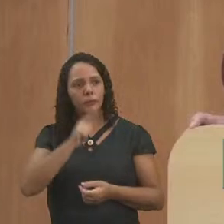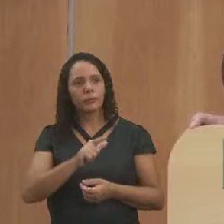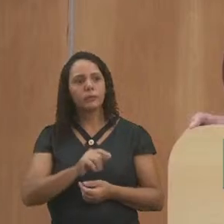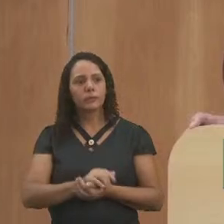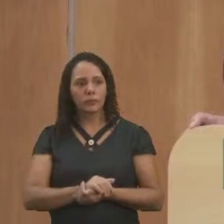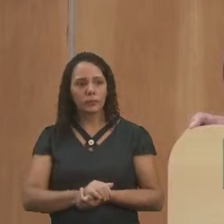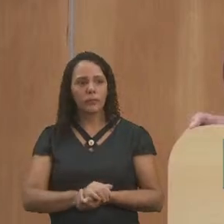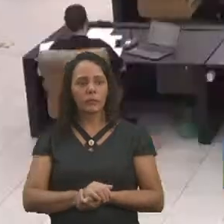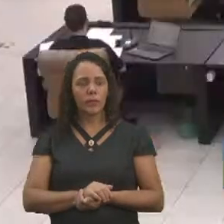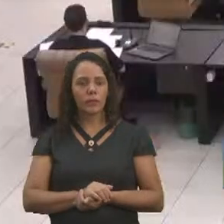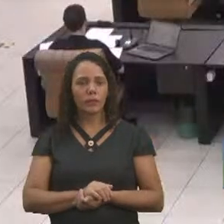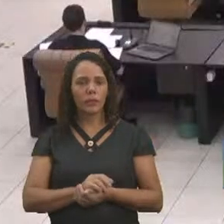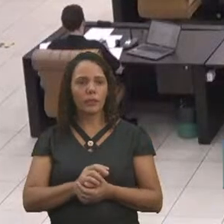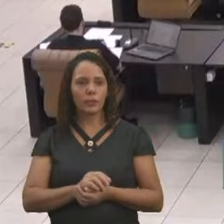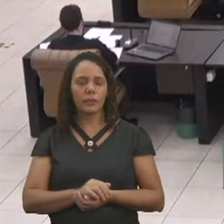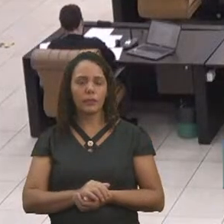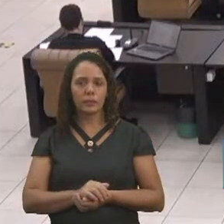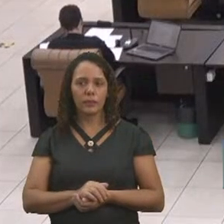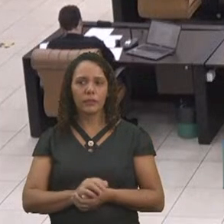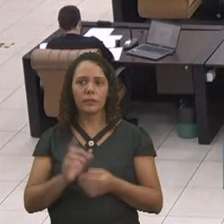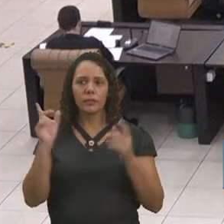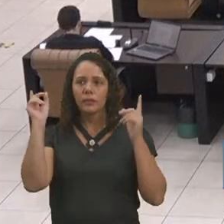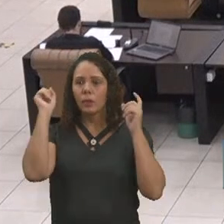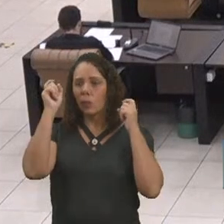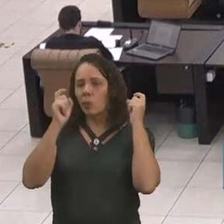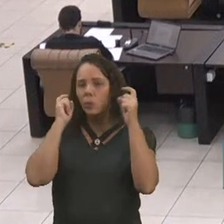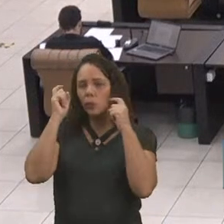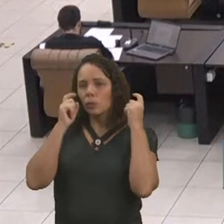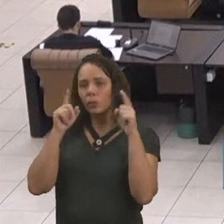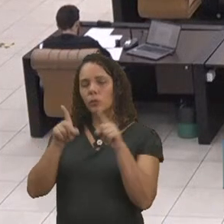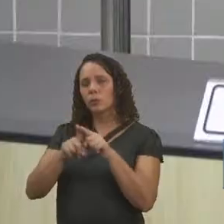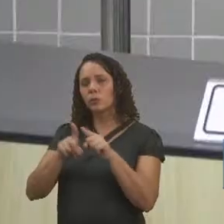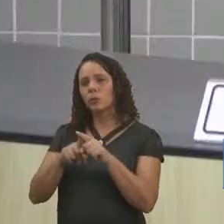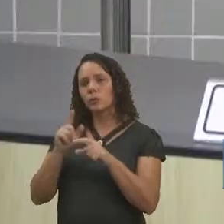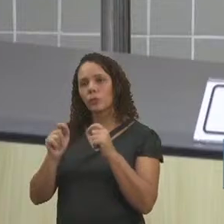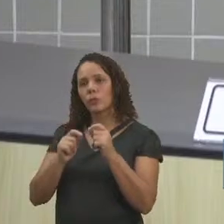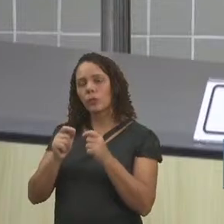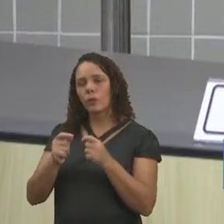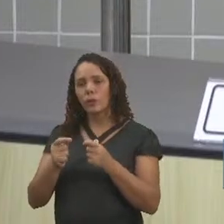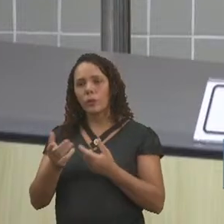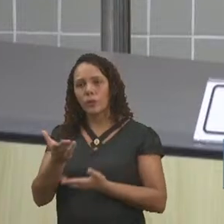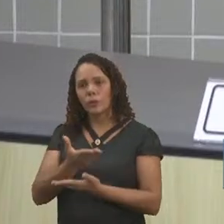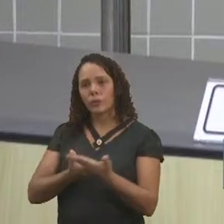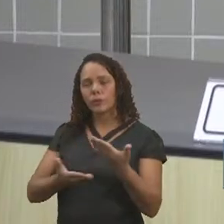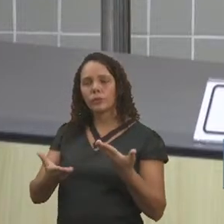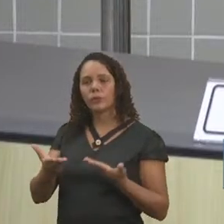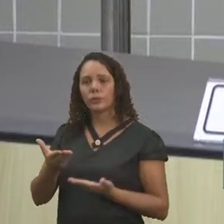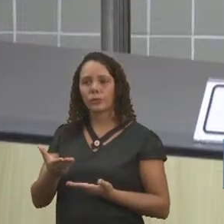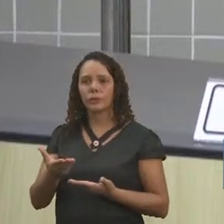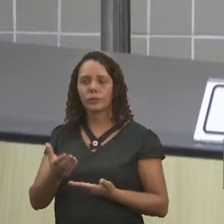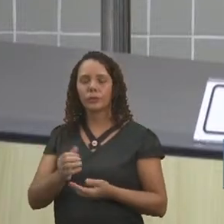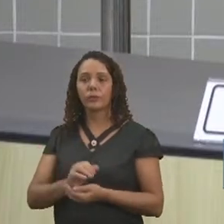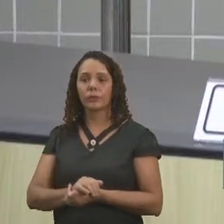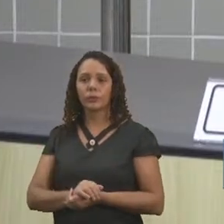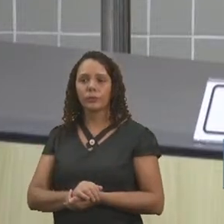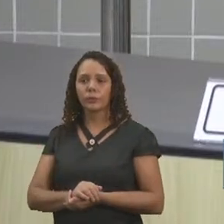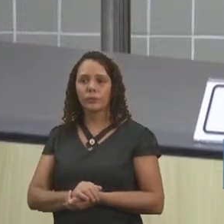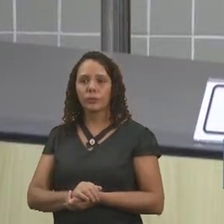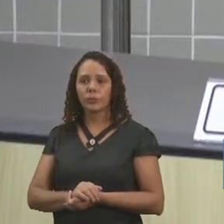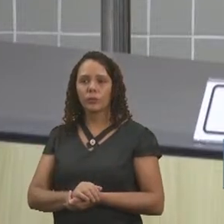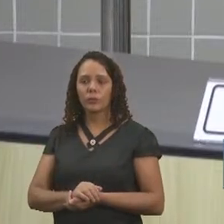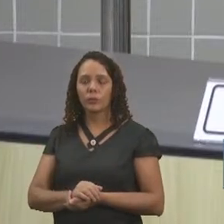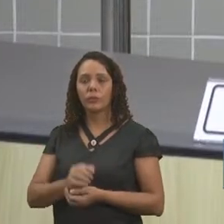que uma preocupação também muito grande foi quanto à transferência de capital, que se